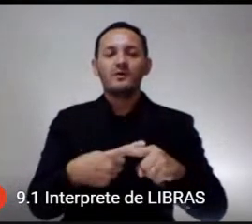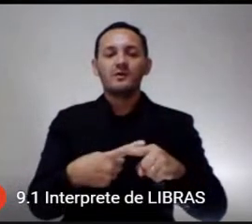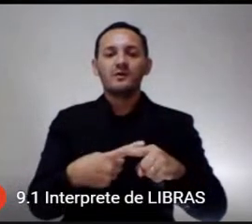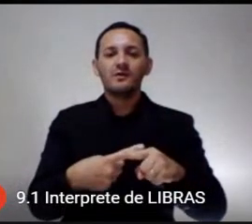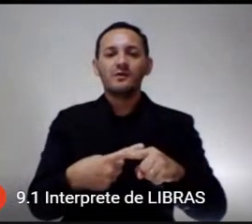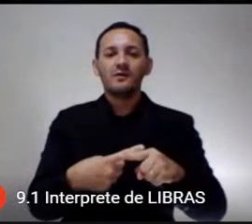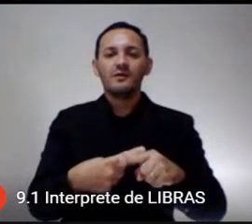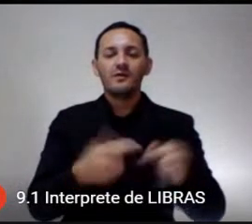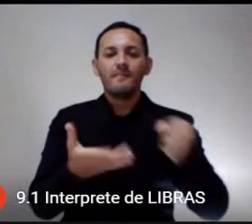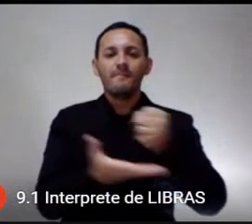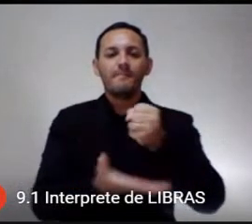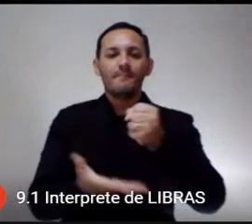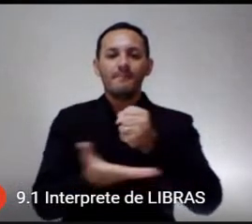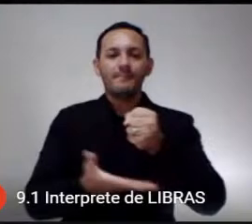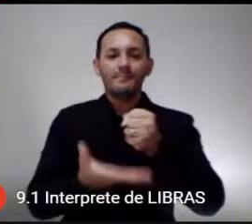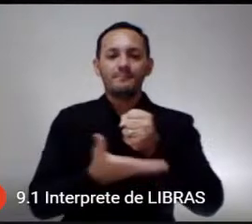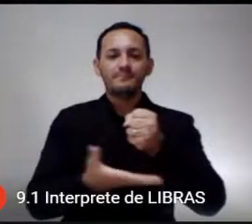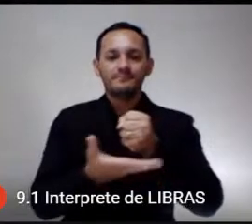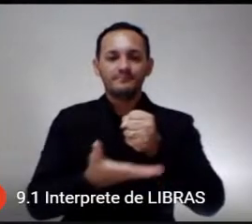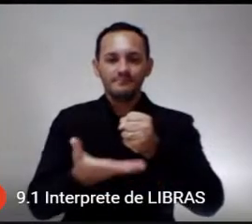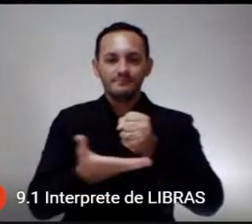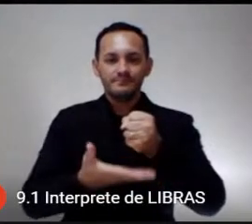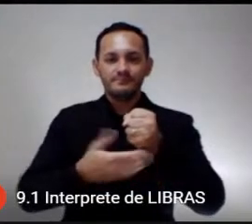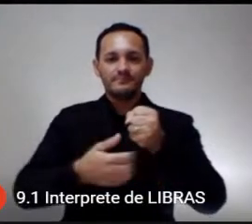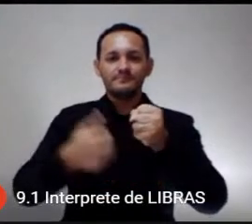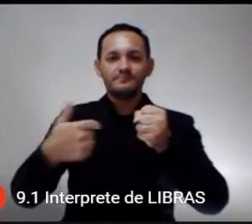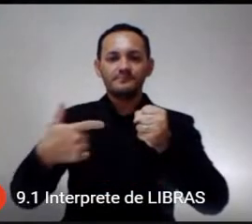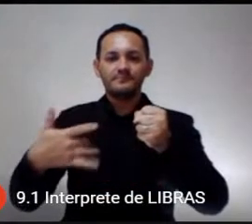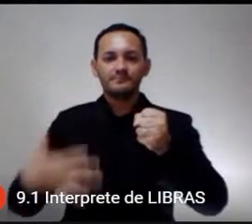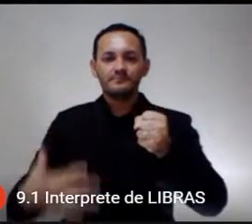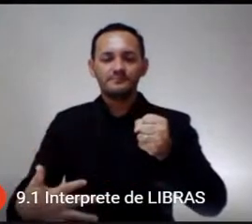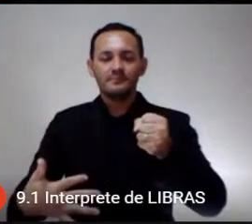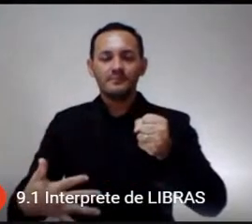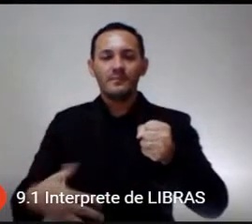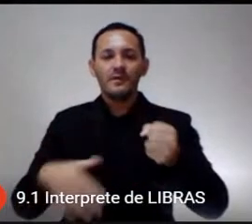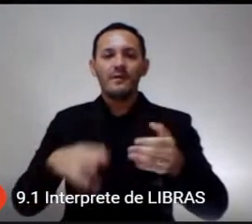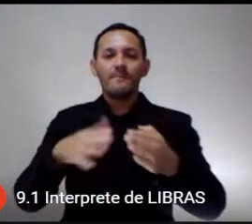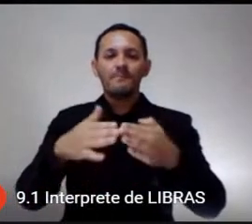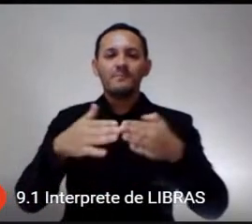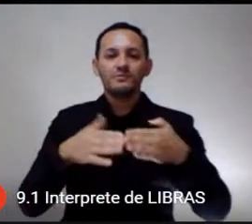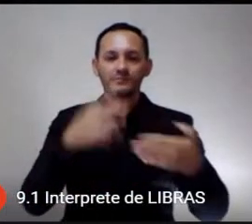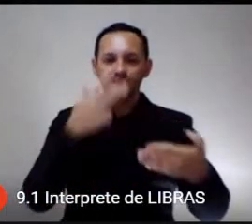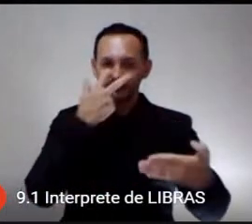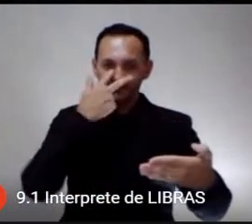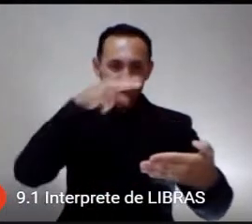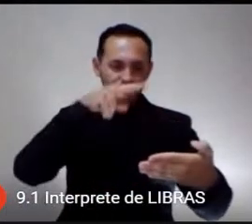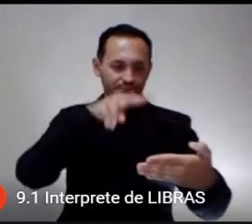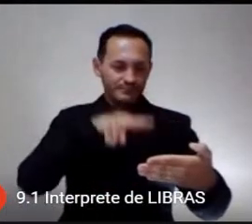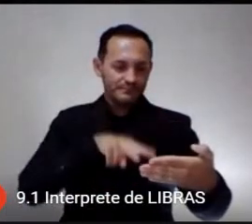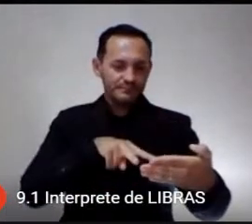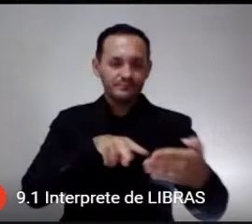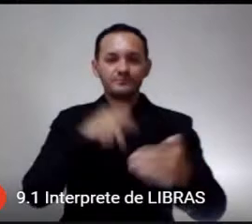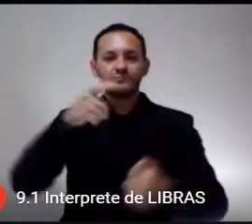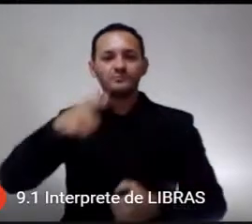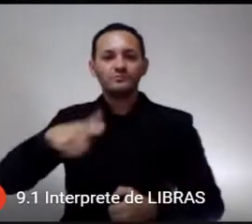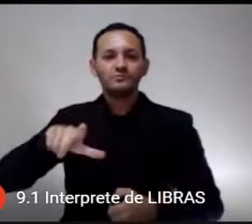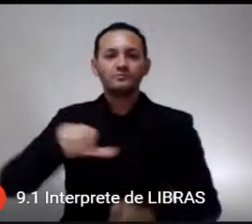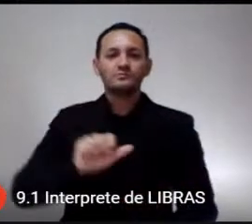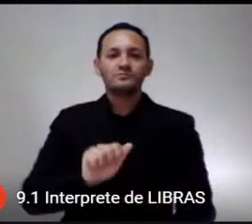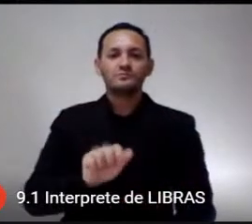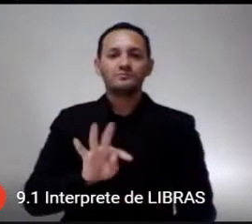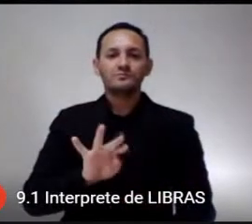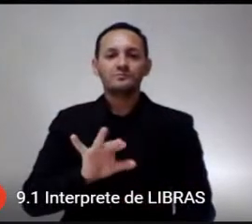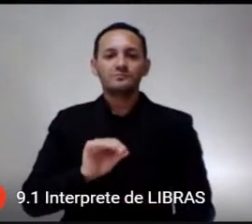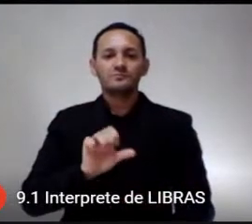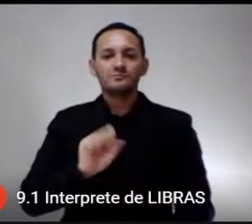os fundamentos, e pedir vista dos autos para exame tão somente quanto